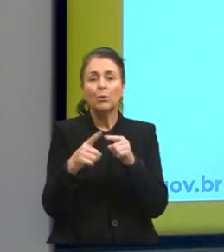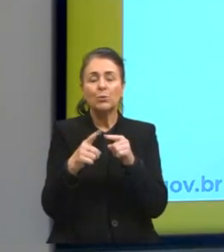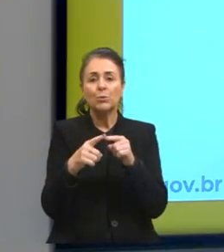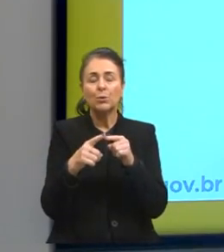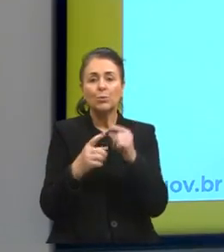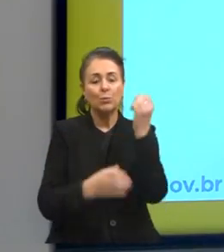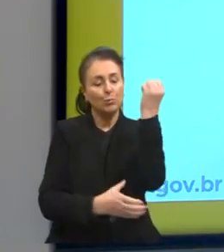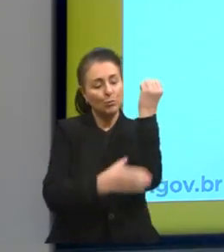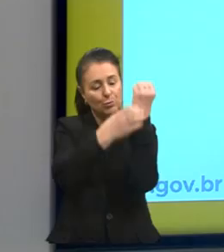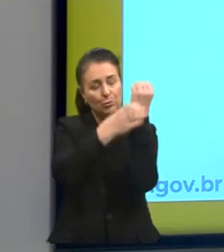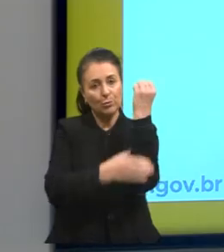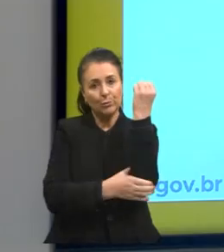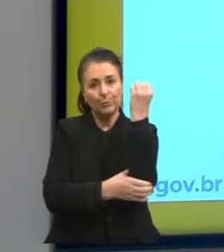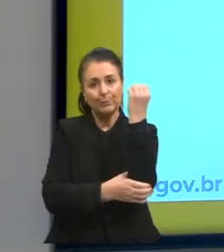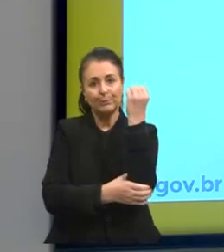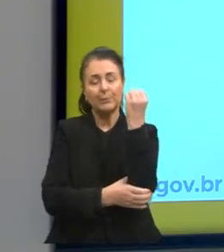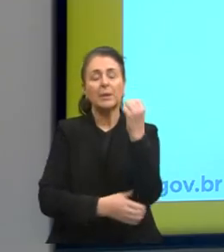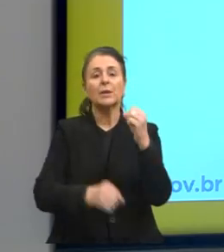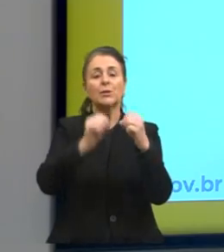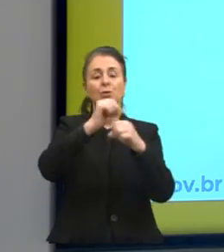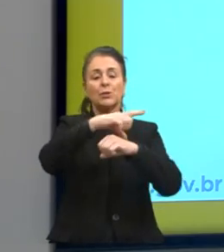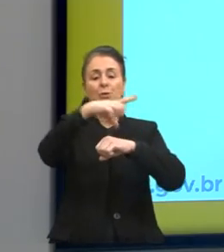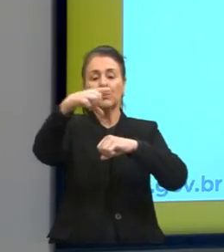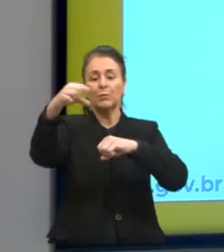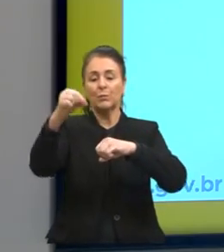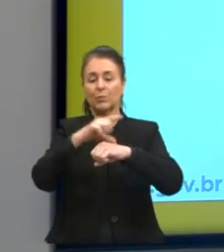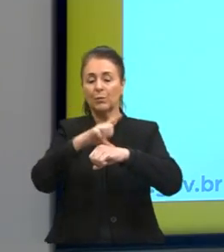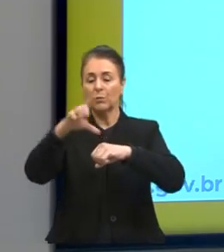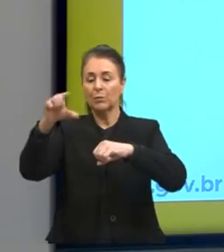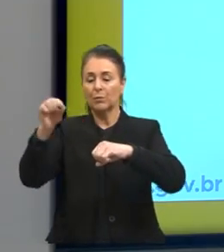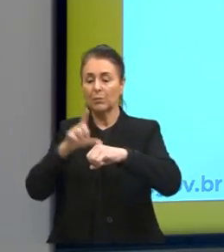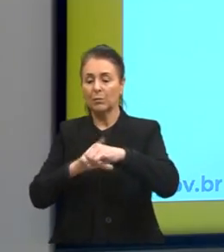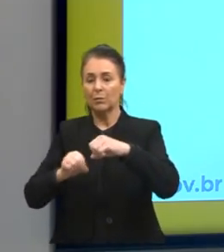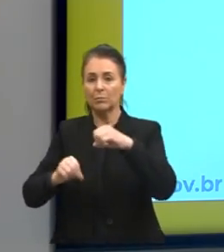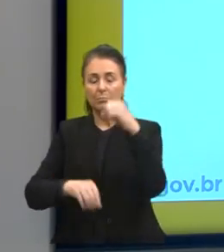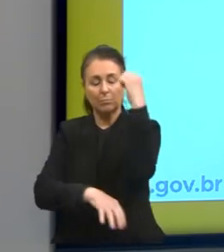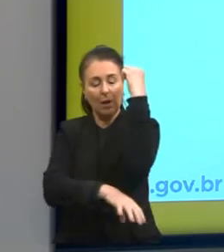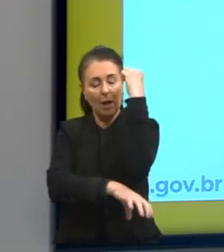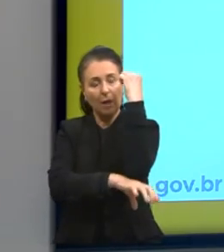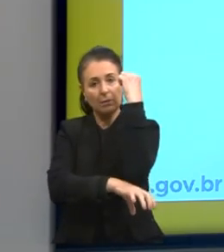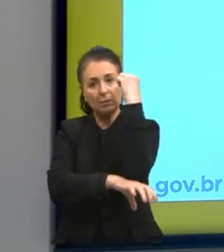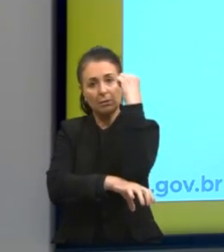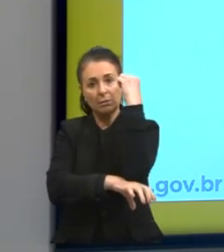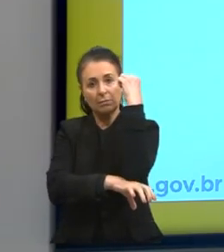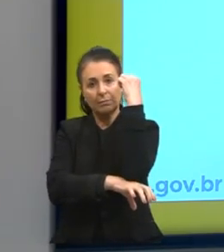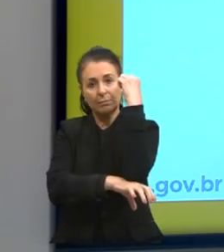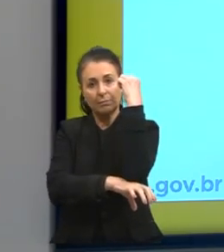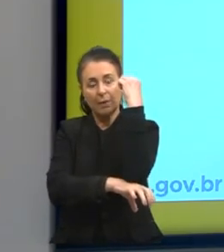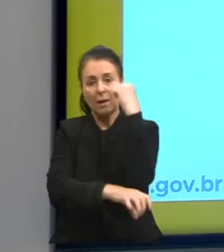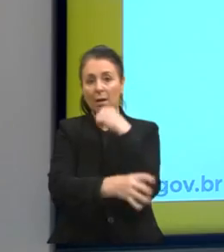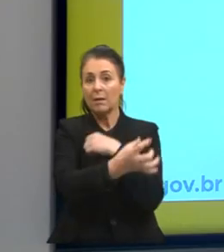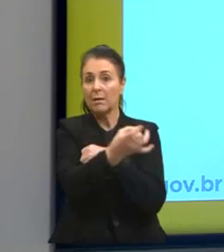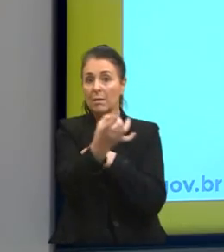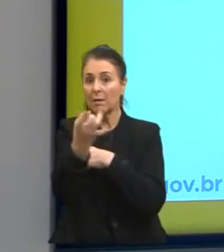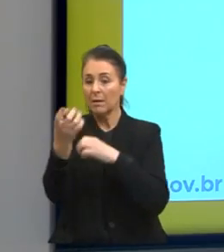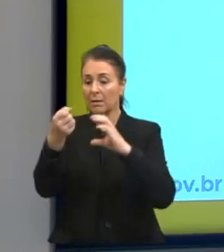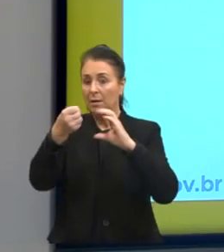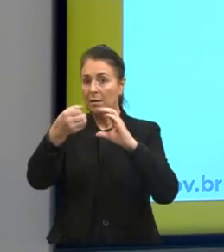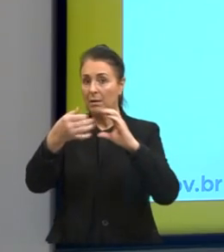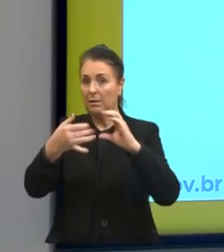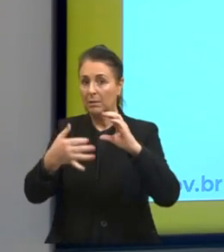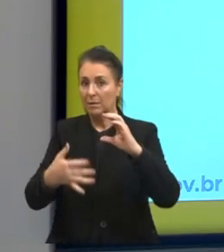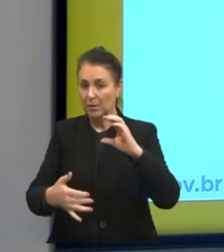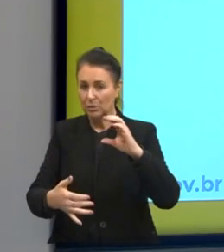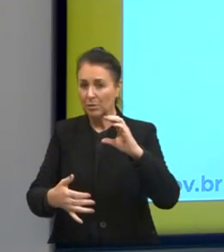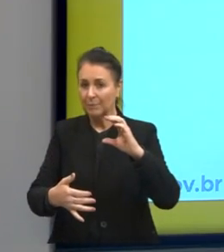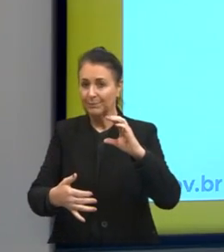tipo de folhas, como é que são as raízes. Então, cada uma dessas características vai